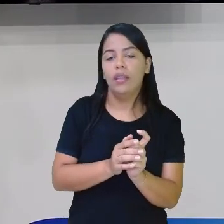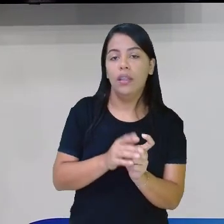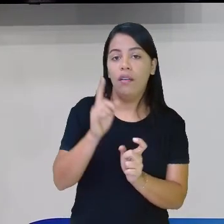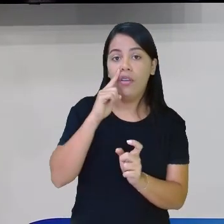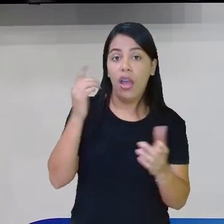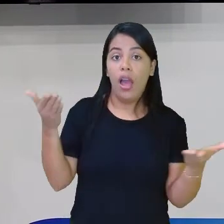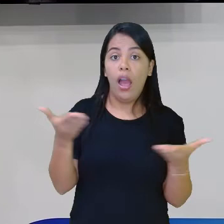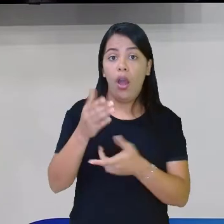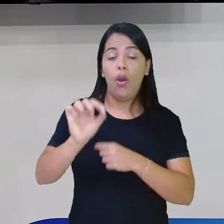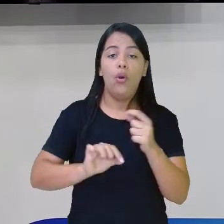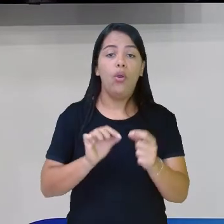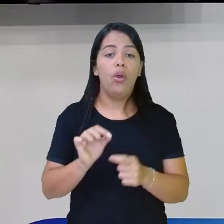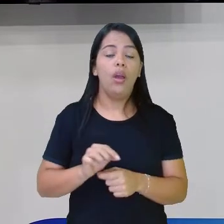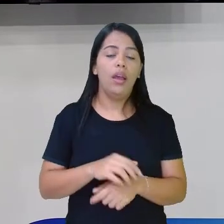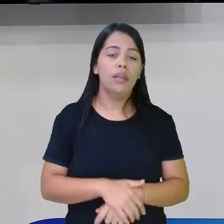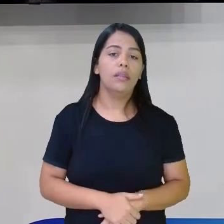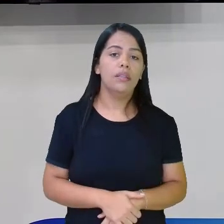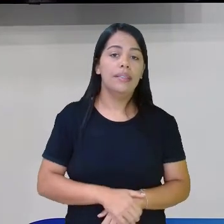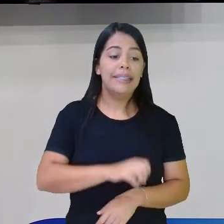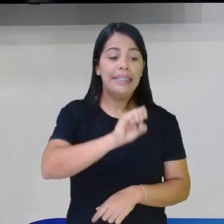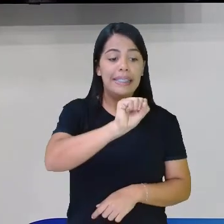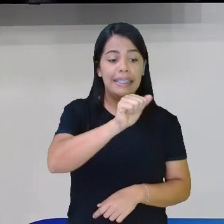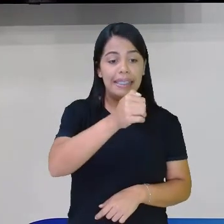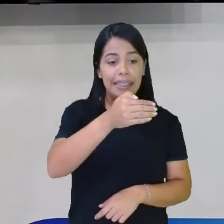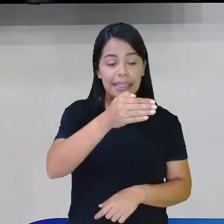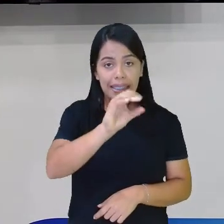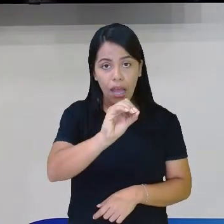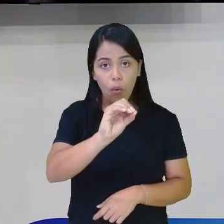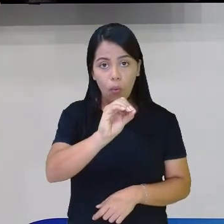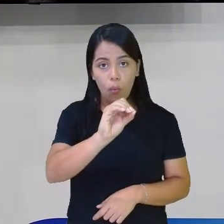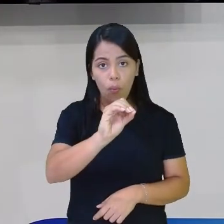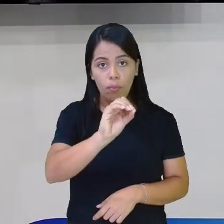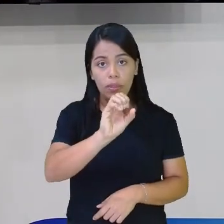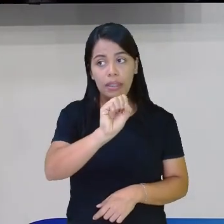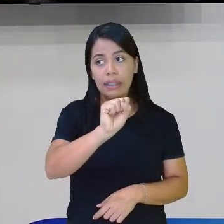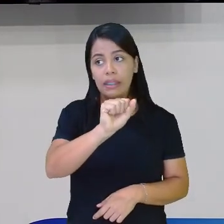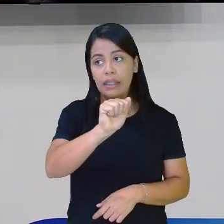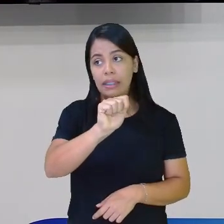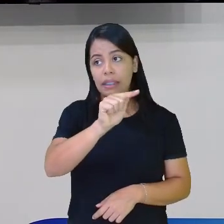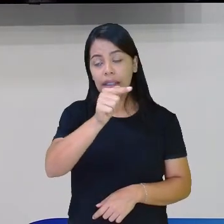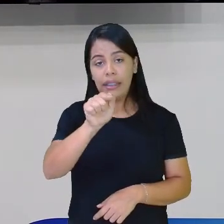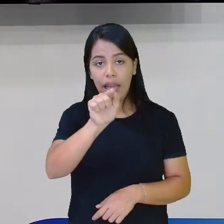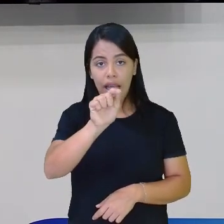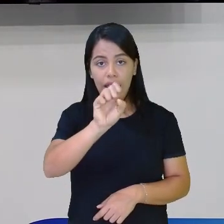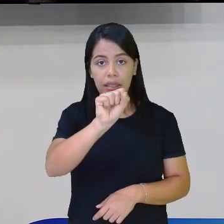Não estar doente, está passando bem, está são, tá?